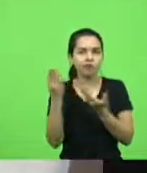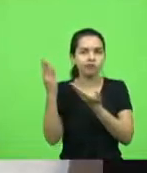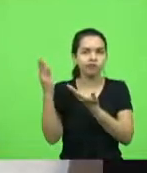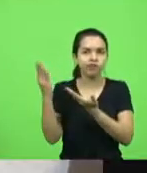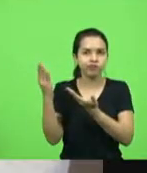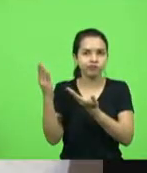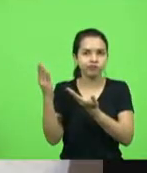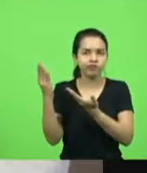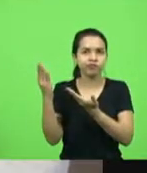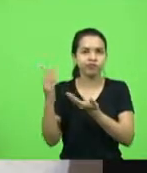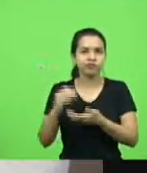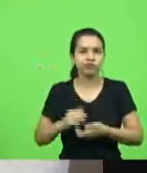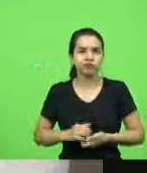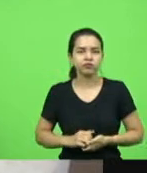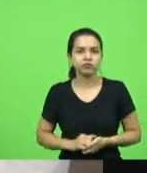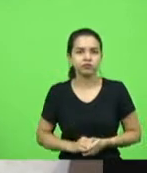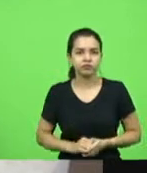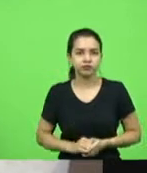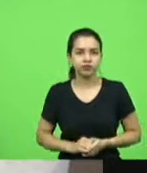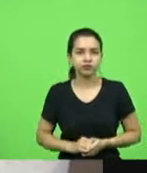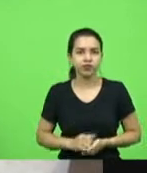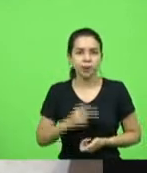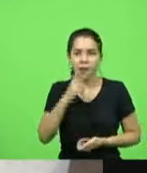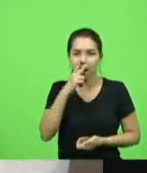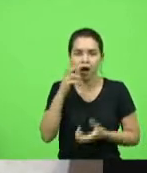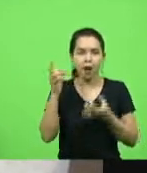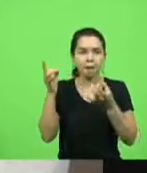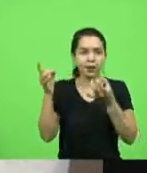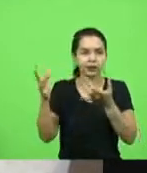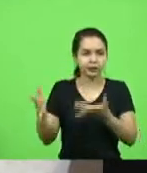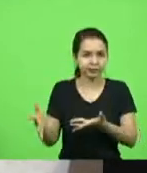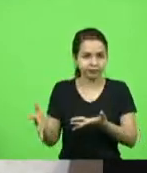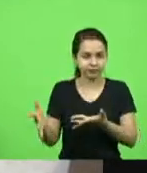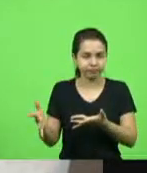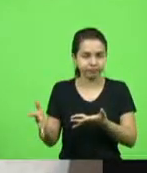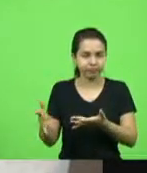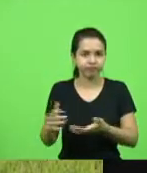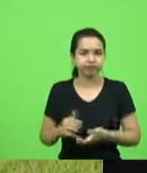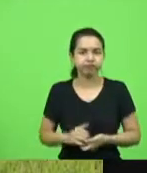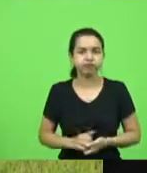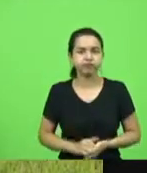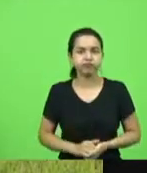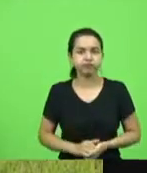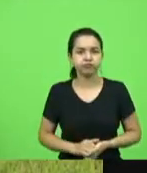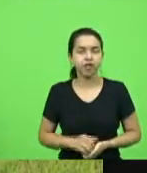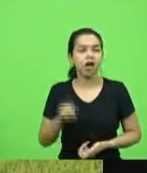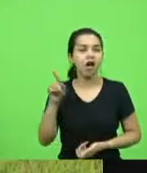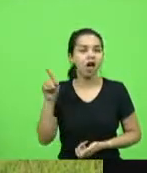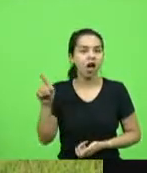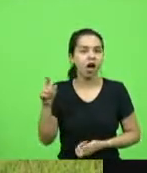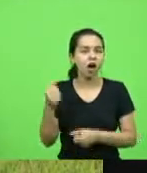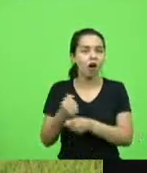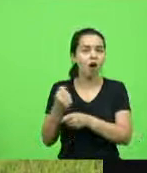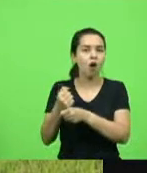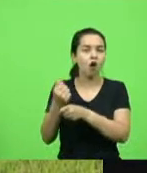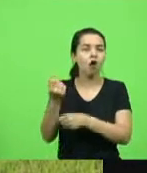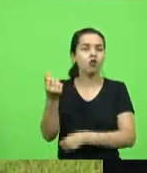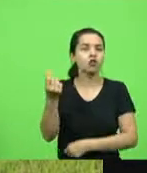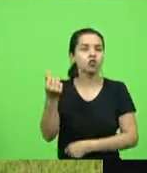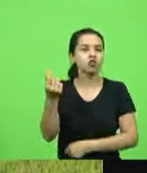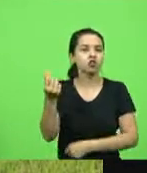escola essa obra custou a bagatela até hoje de dinheiro não